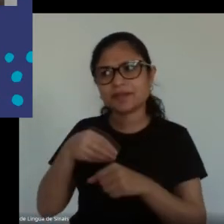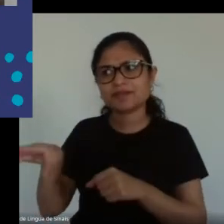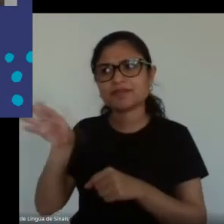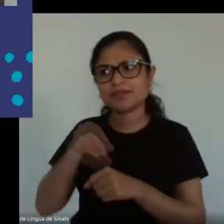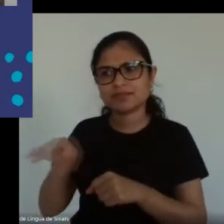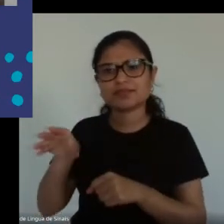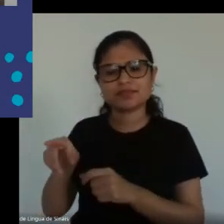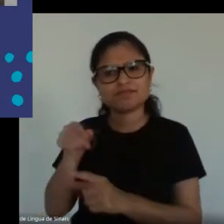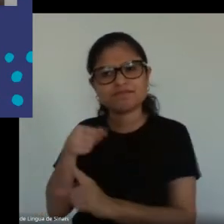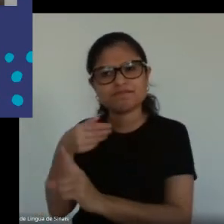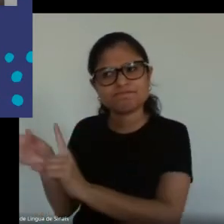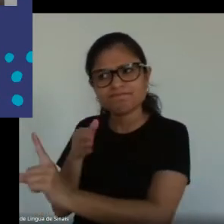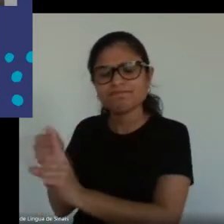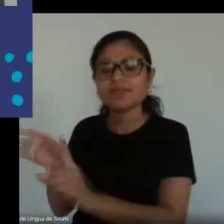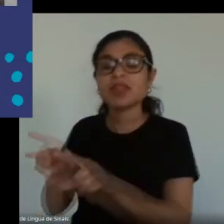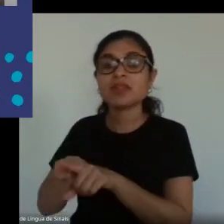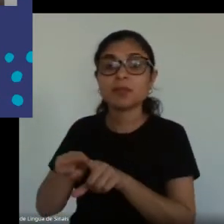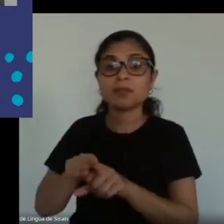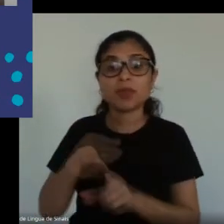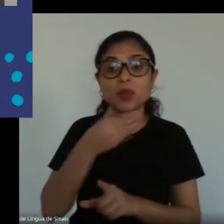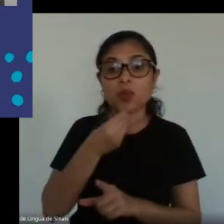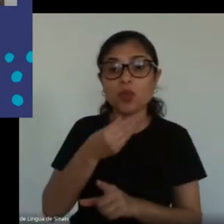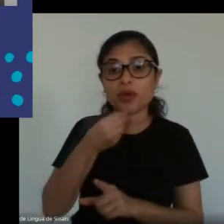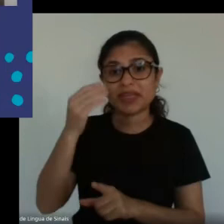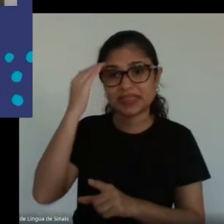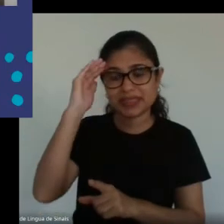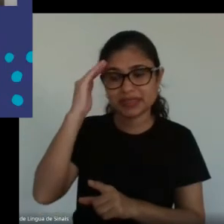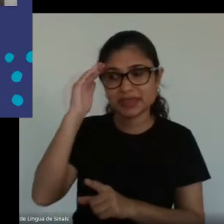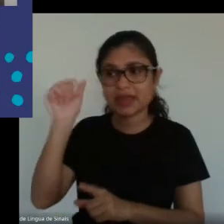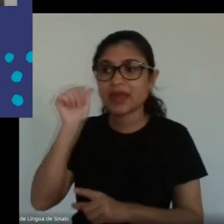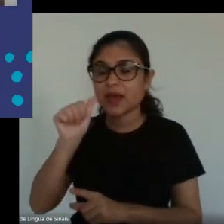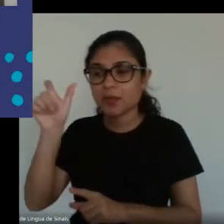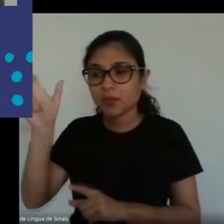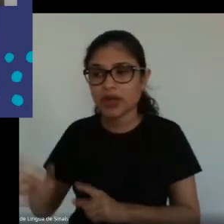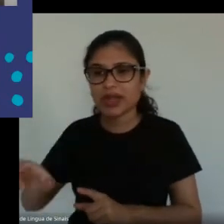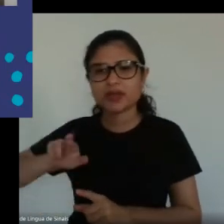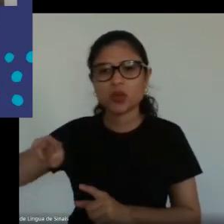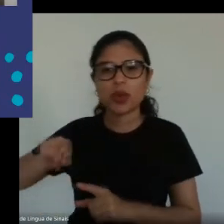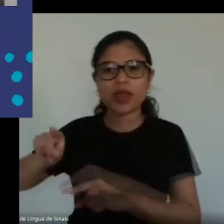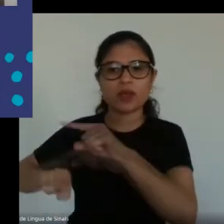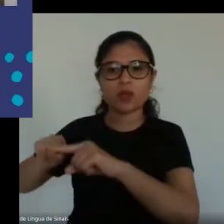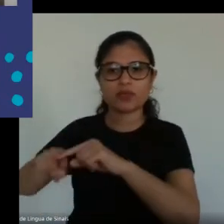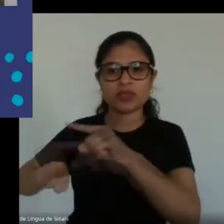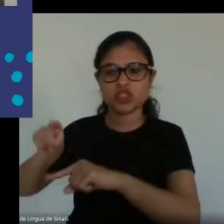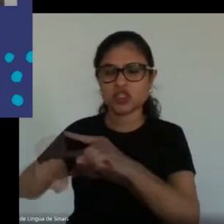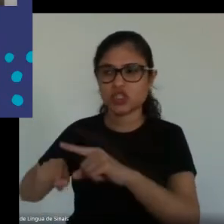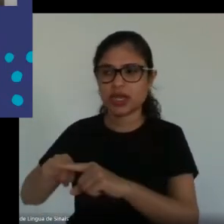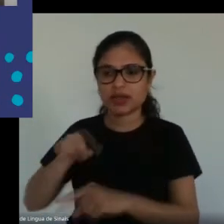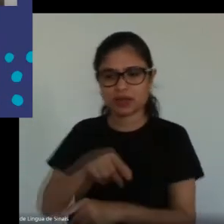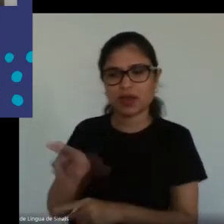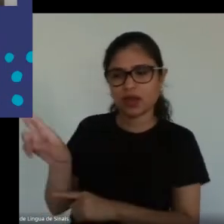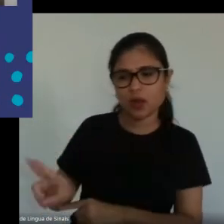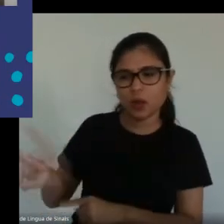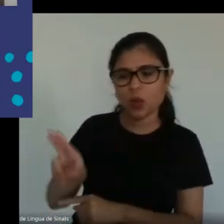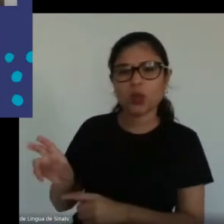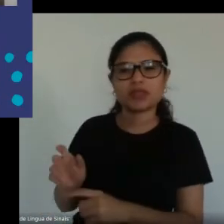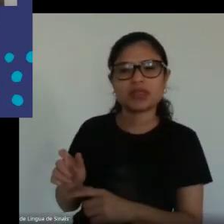um objeto de uso dele, né? Um objeto que ele pode manipular ao seu bel